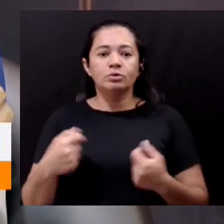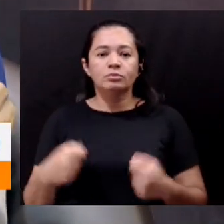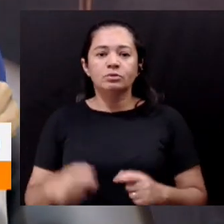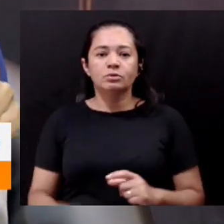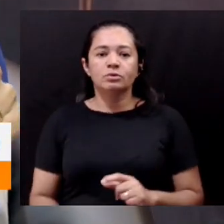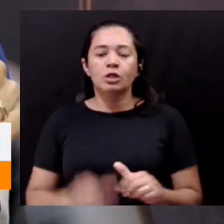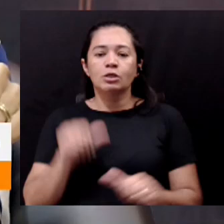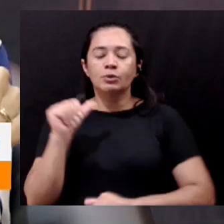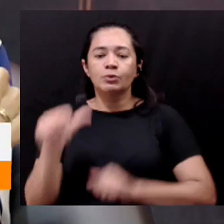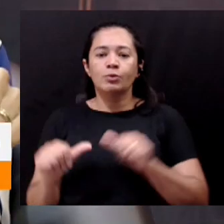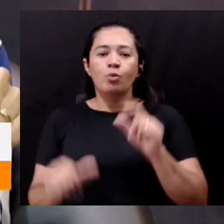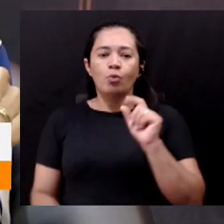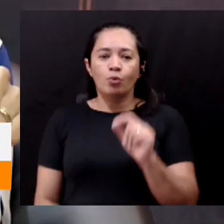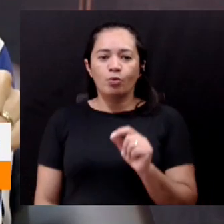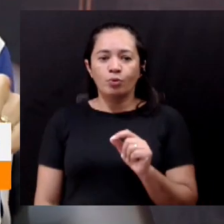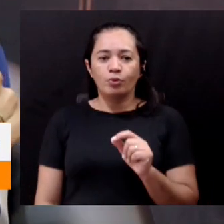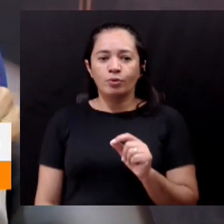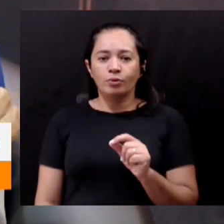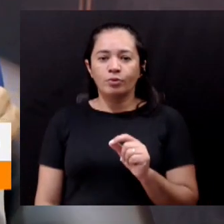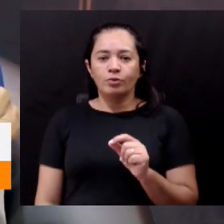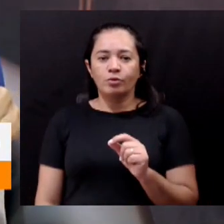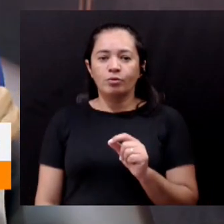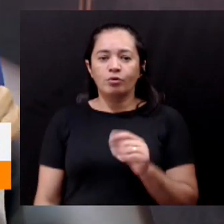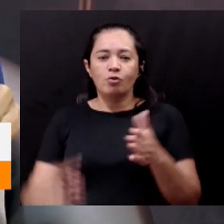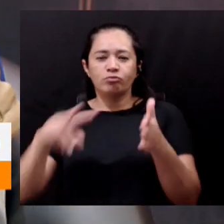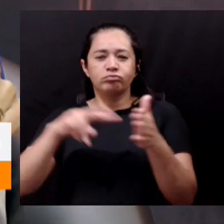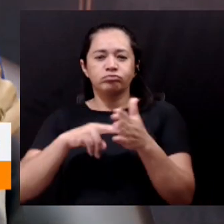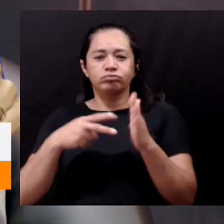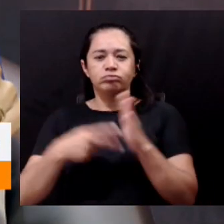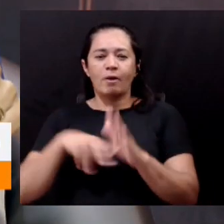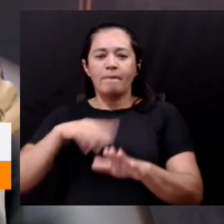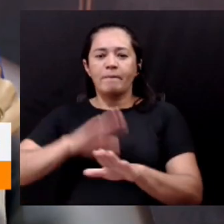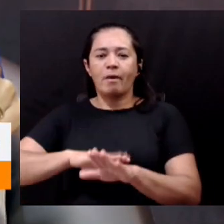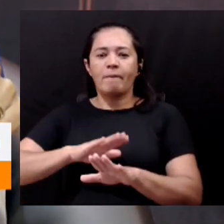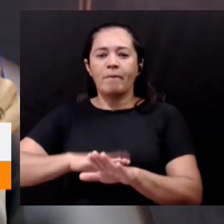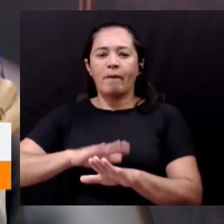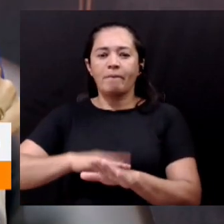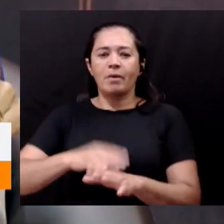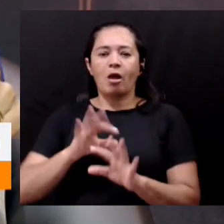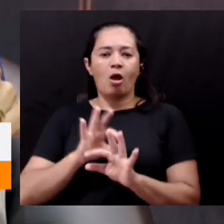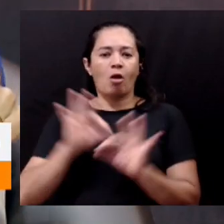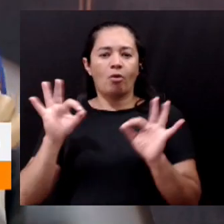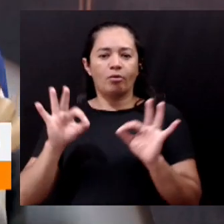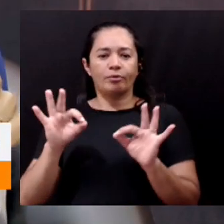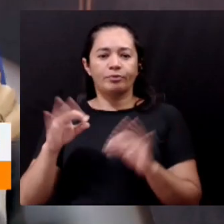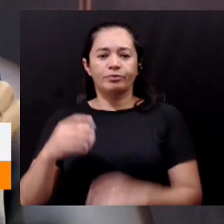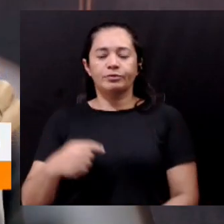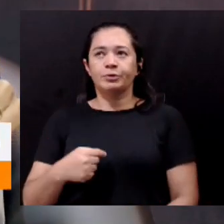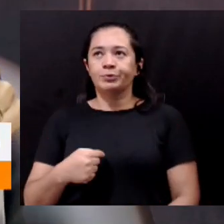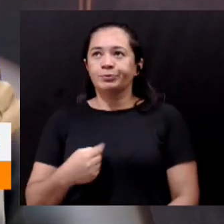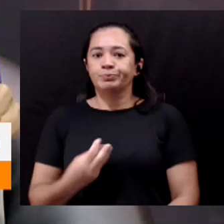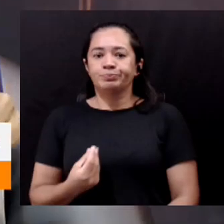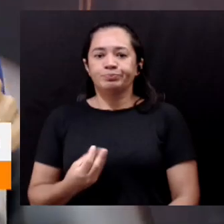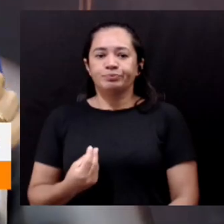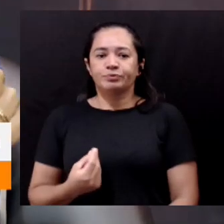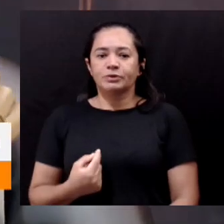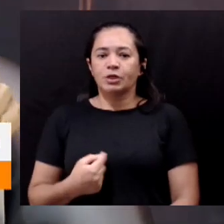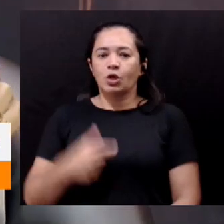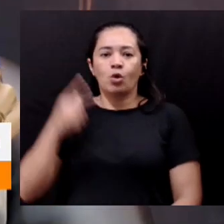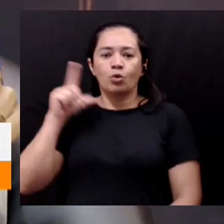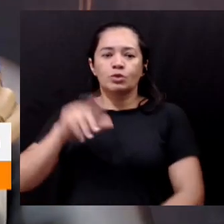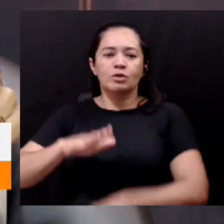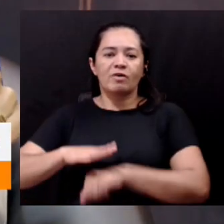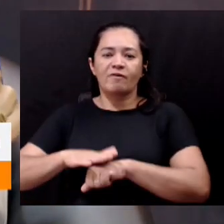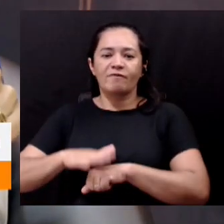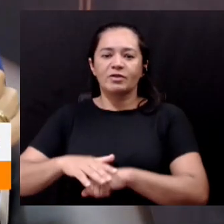o validador e aquilo que, assim, eu só, consigo fazer as coisas, eu só me valido, eu só